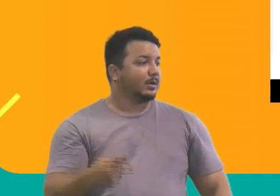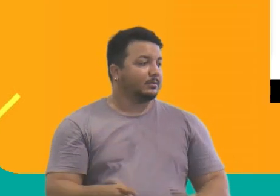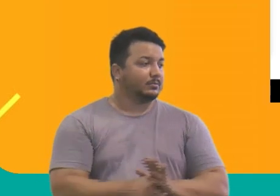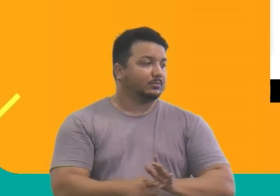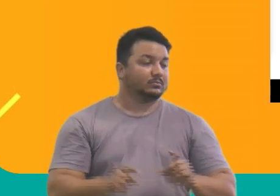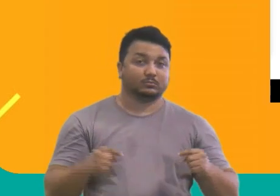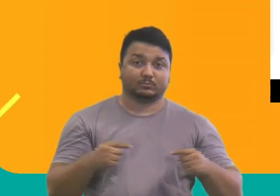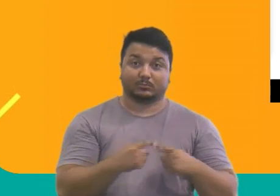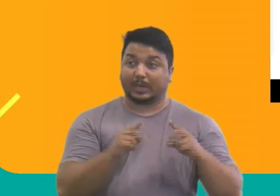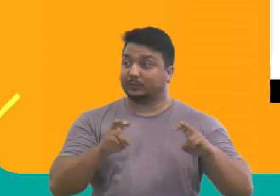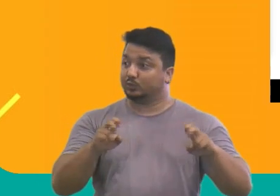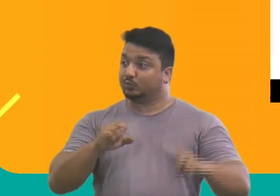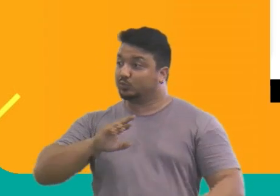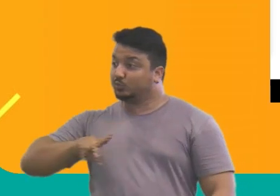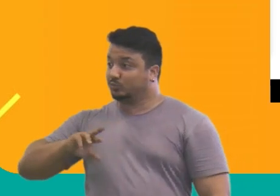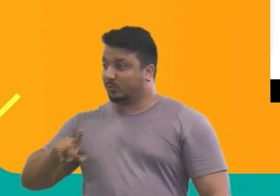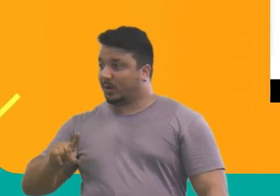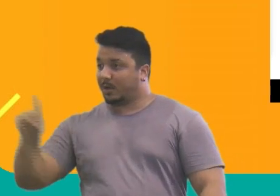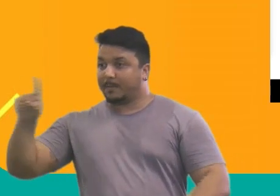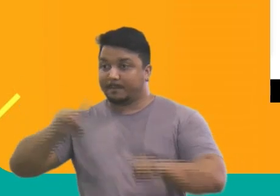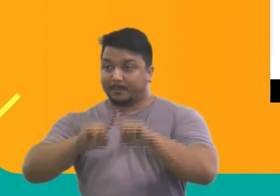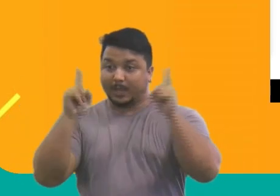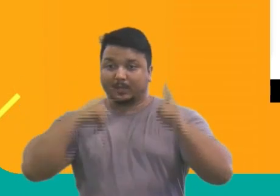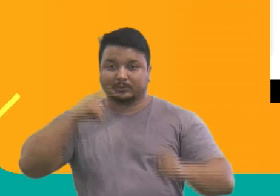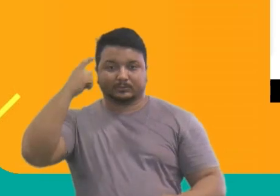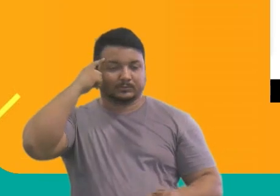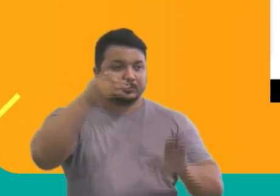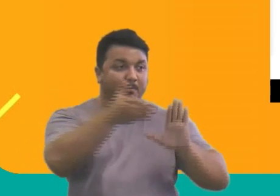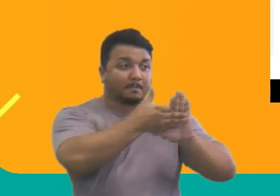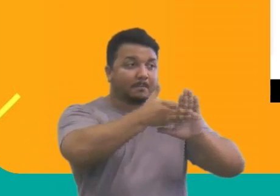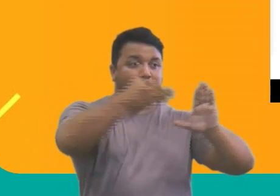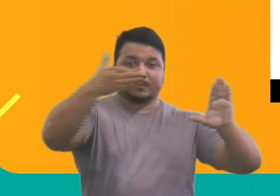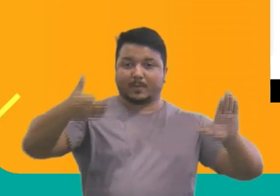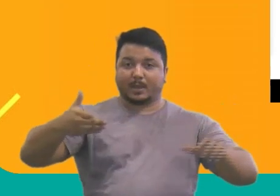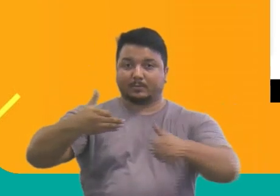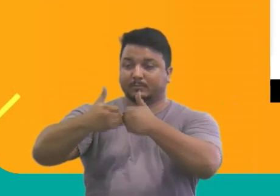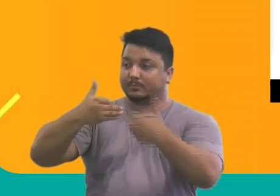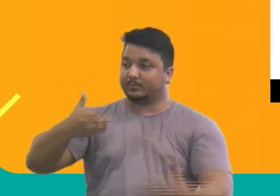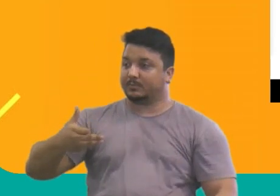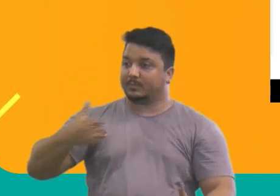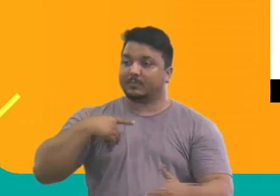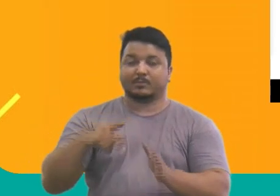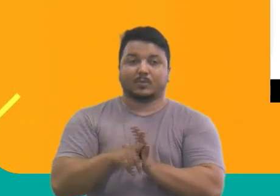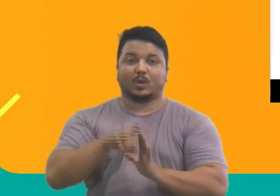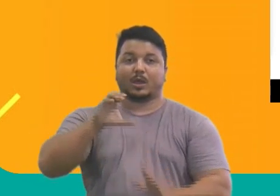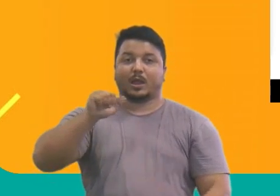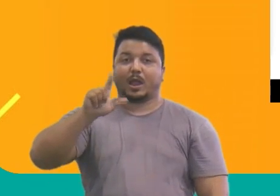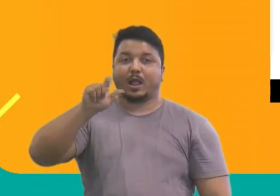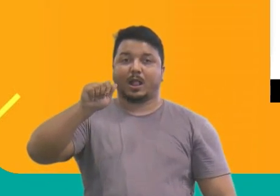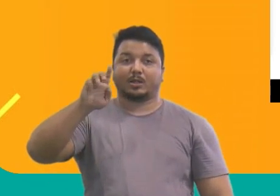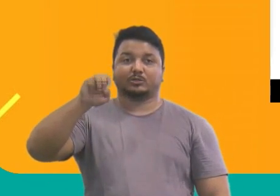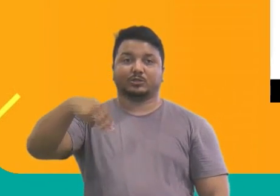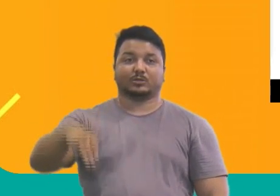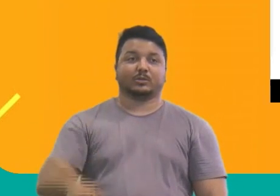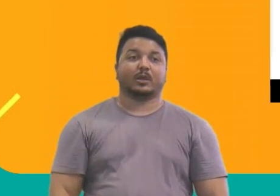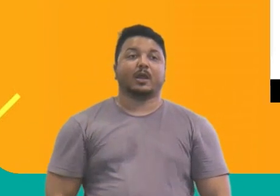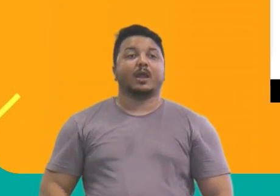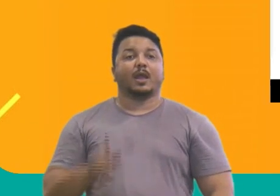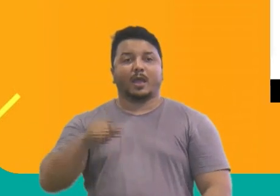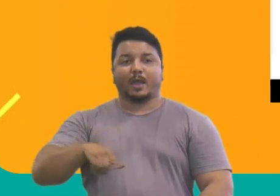temático a questão, mas esse parágrafo ele é uma aula sobre calagem, que é um efeito,